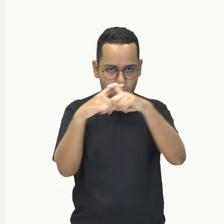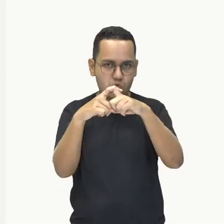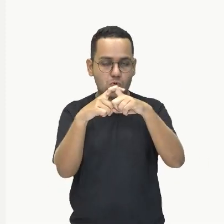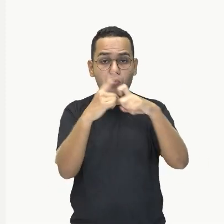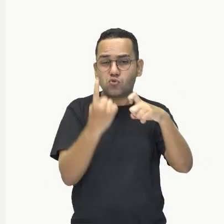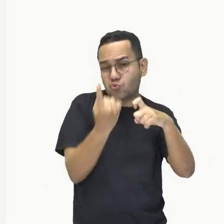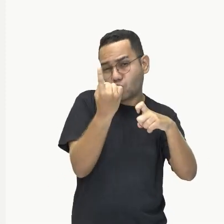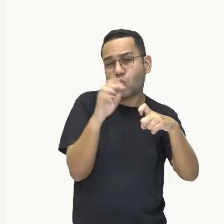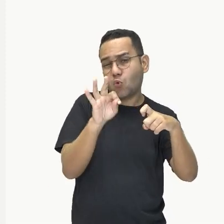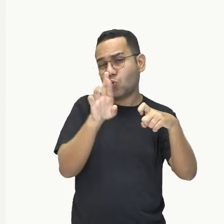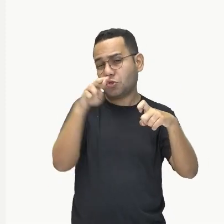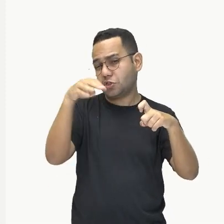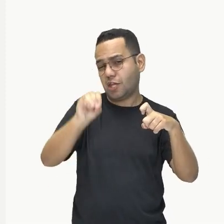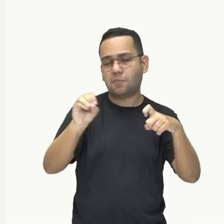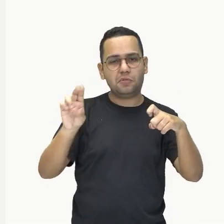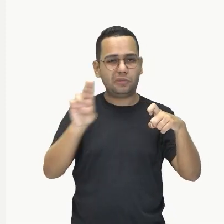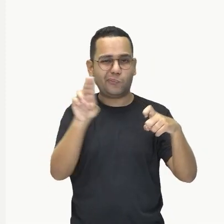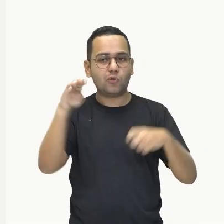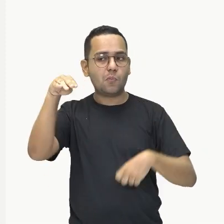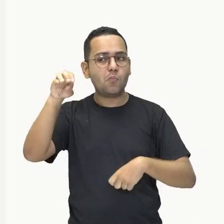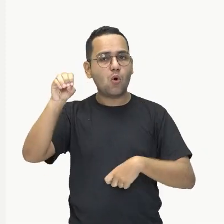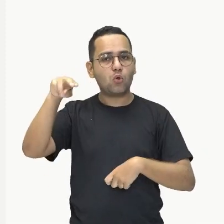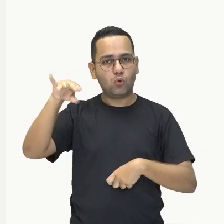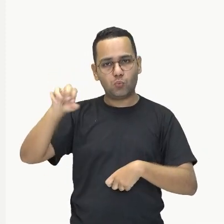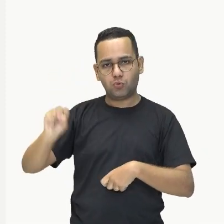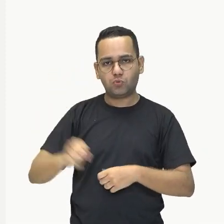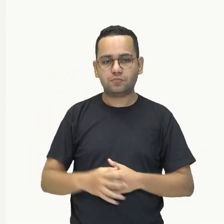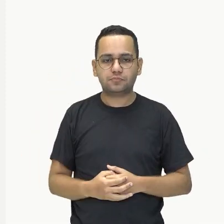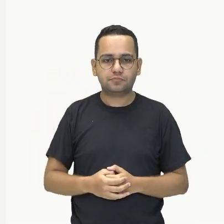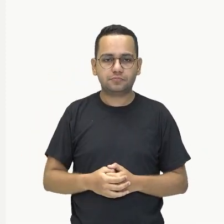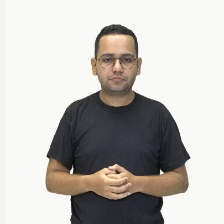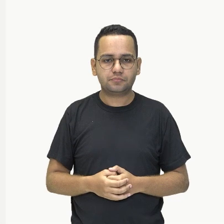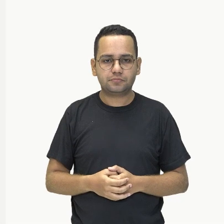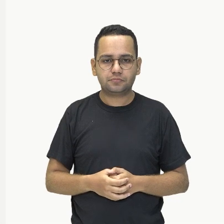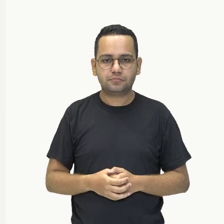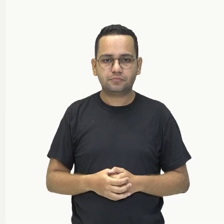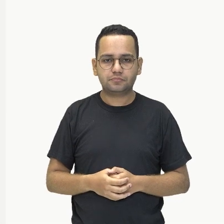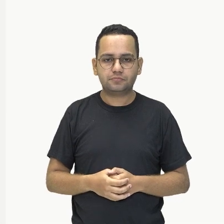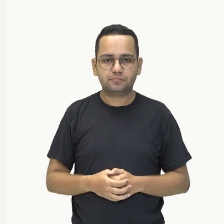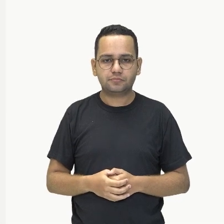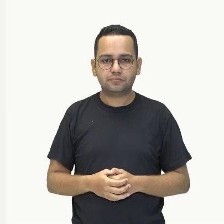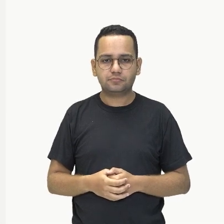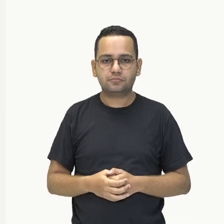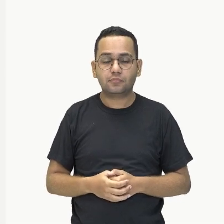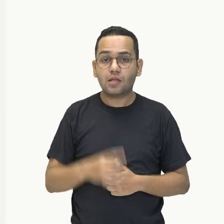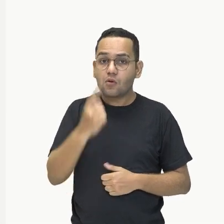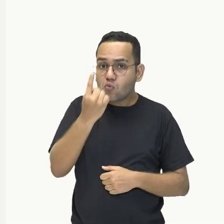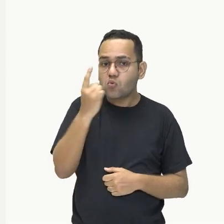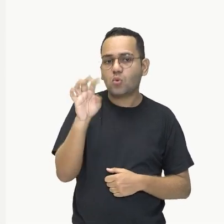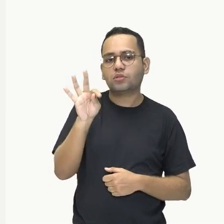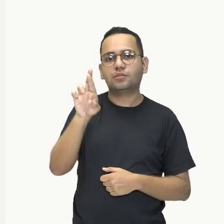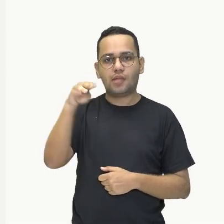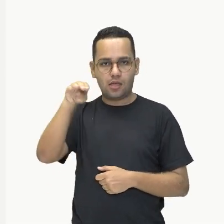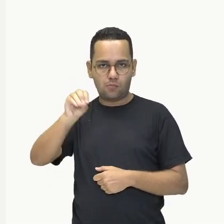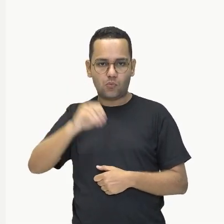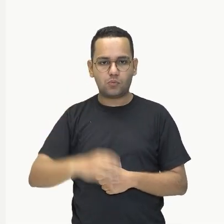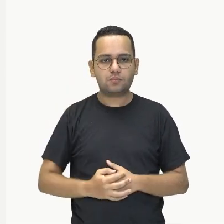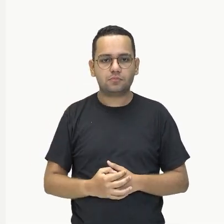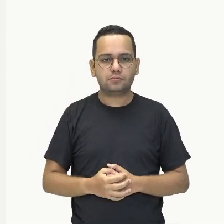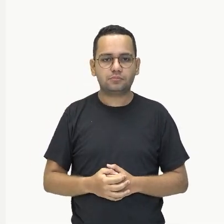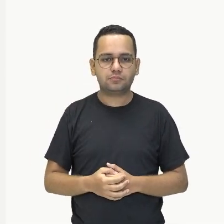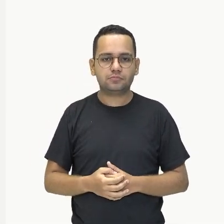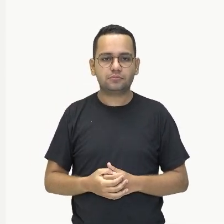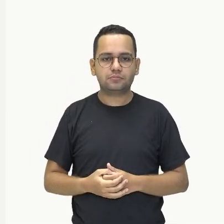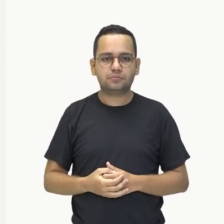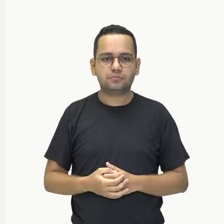monômios. Exatamente o que a gente acabou de ver. Tá? Quando ele tem um só termo. Então, um só termo,